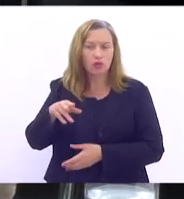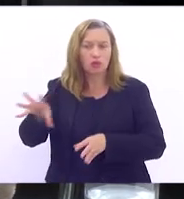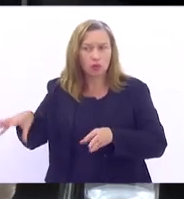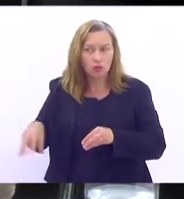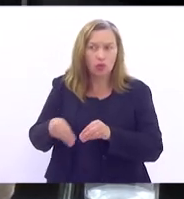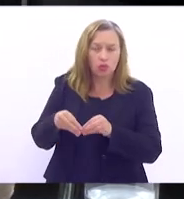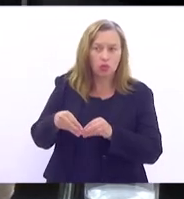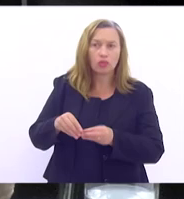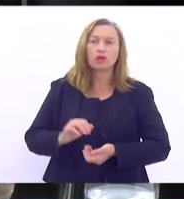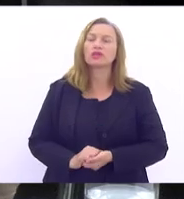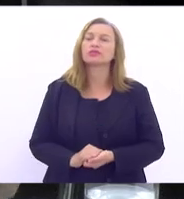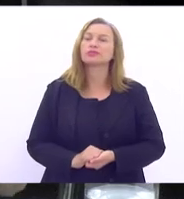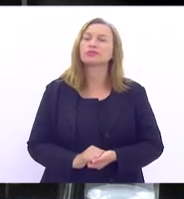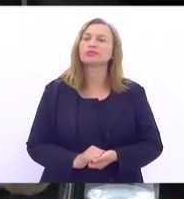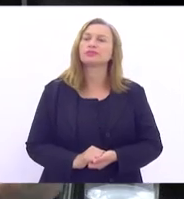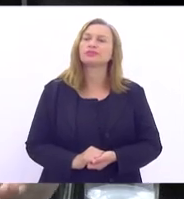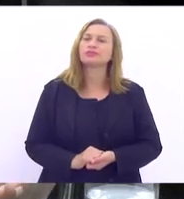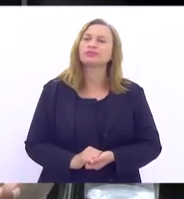anexação, é